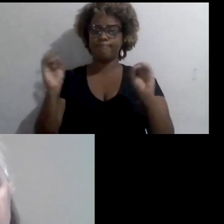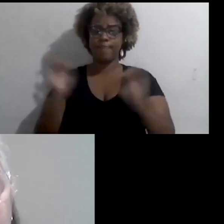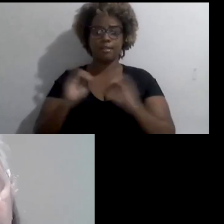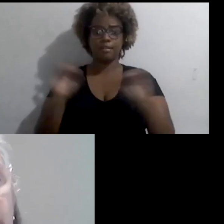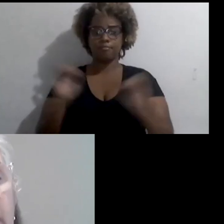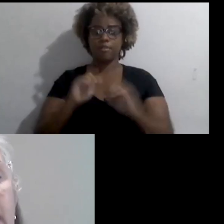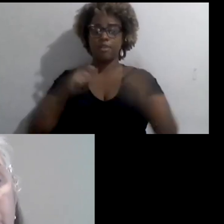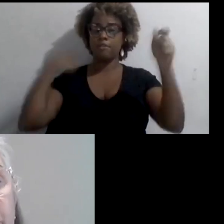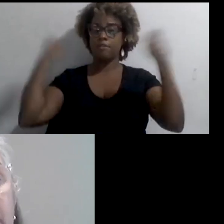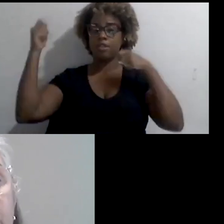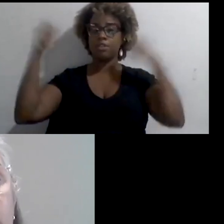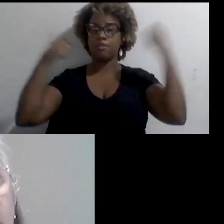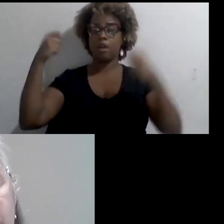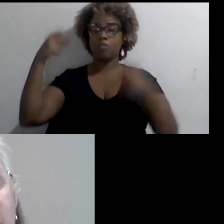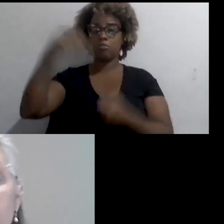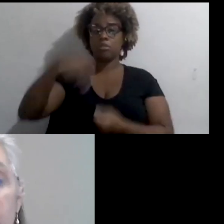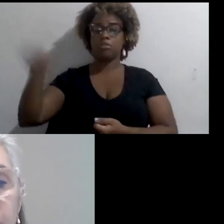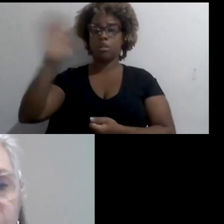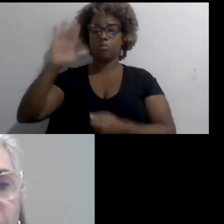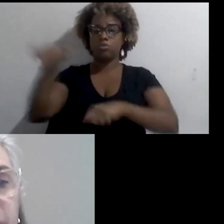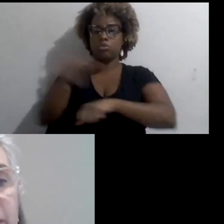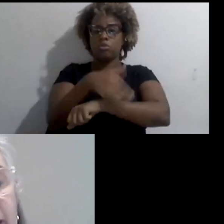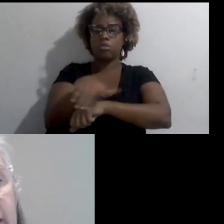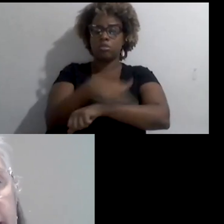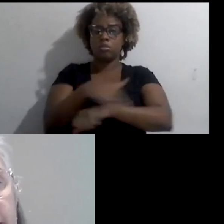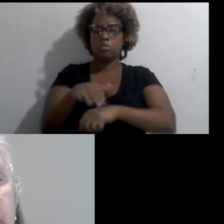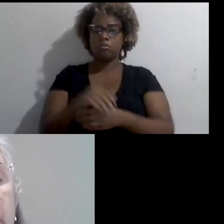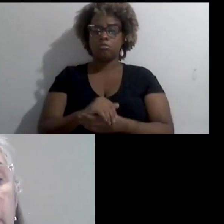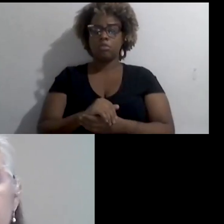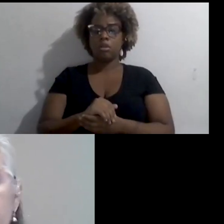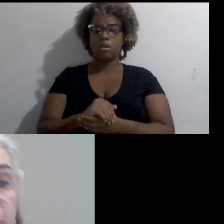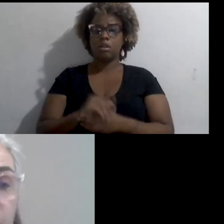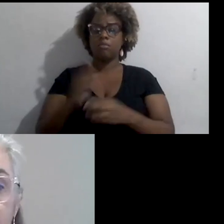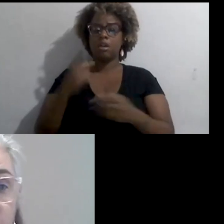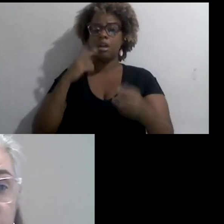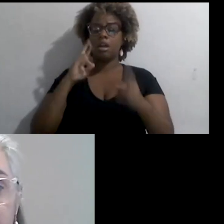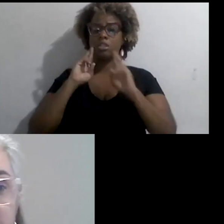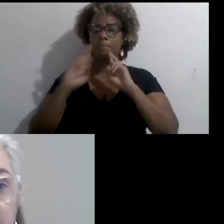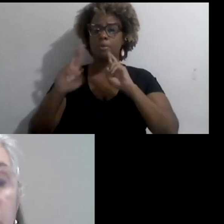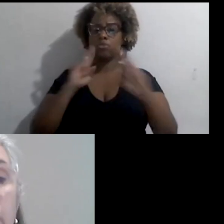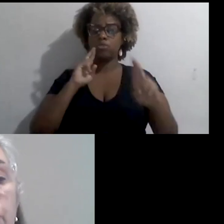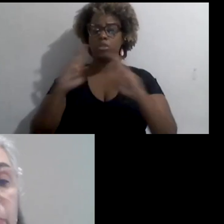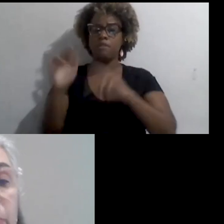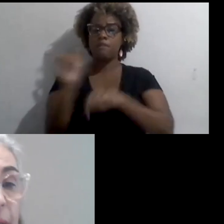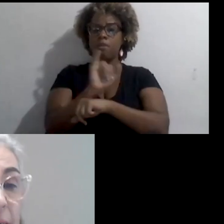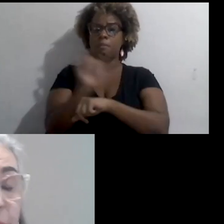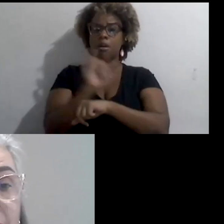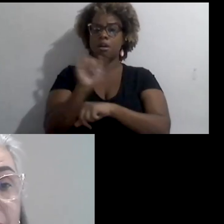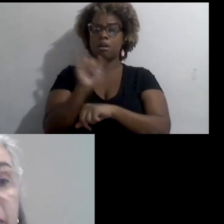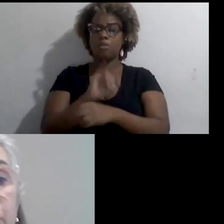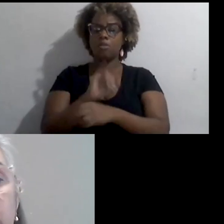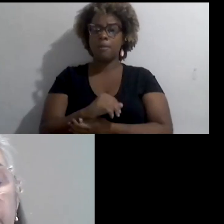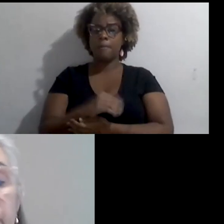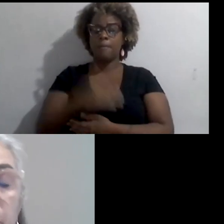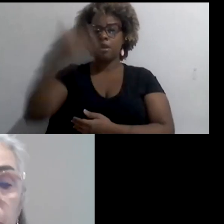Internacional de Rua, a gente teve uma convocação muito informal da secretaria, não tivemos a presença do secretário, tivemos apenas a